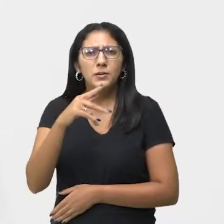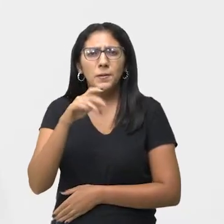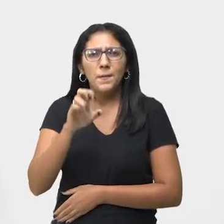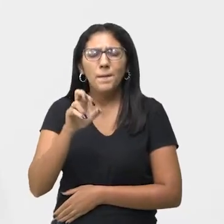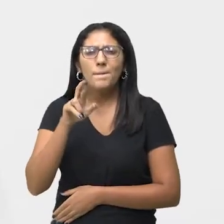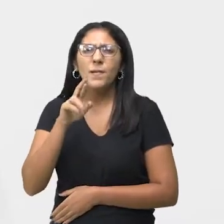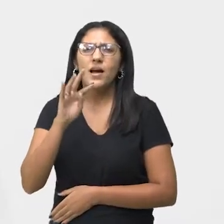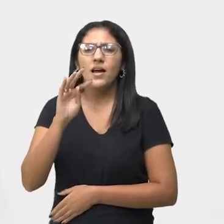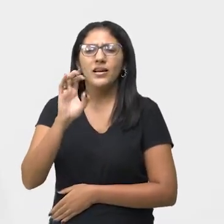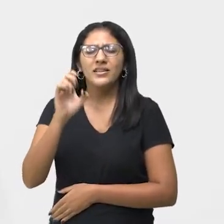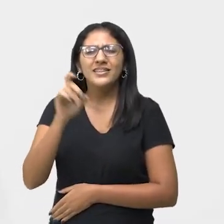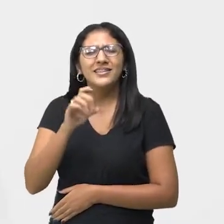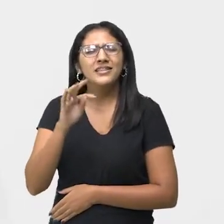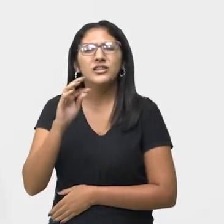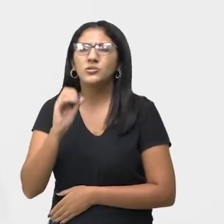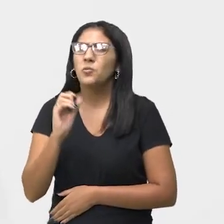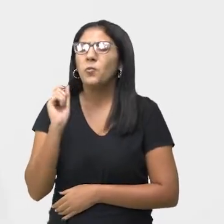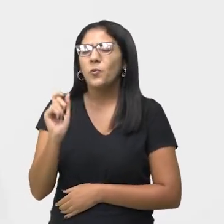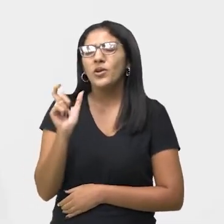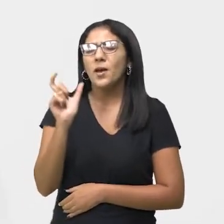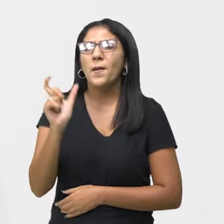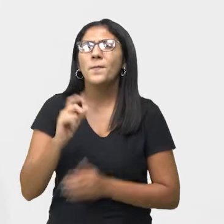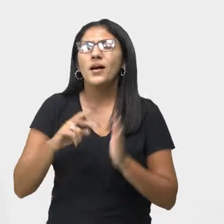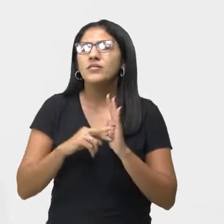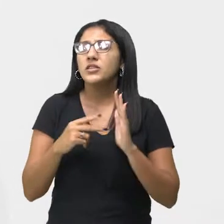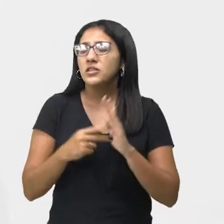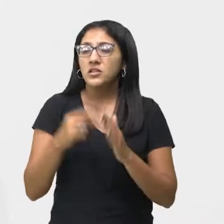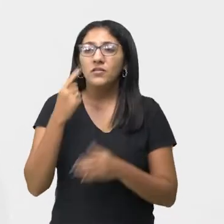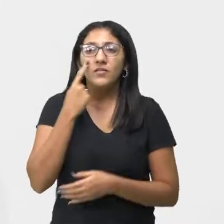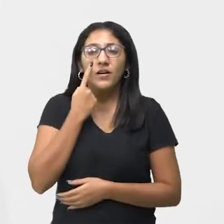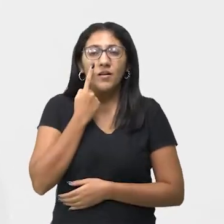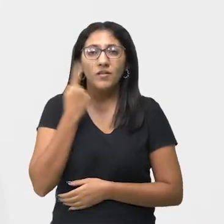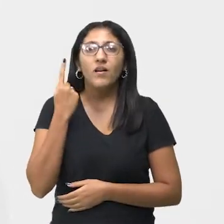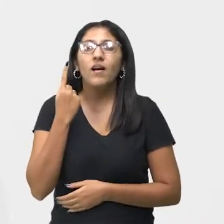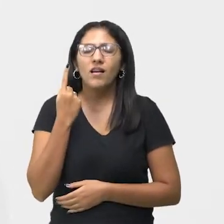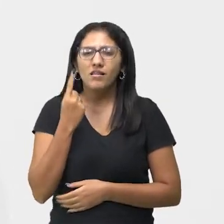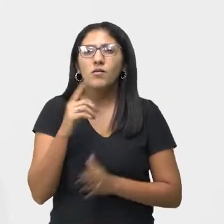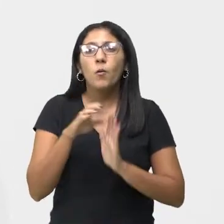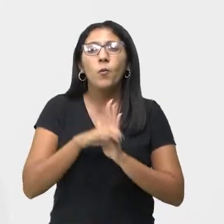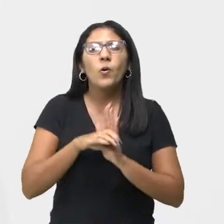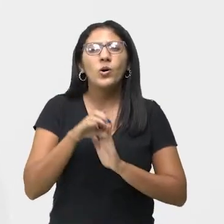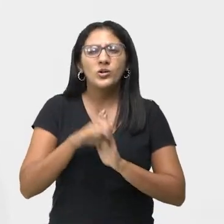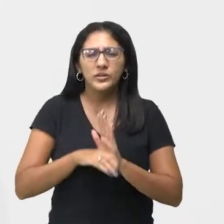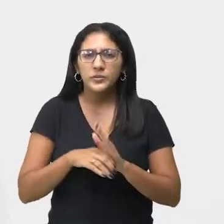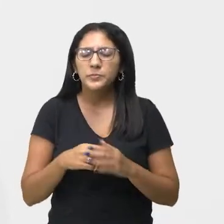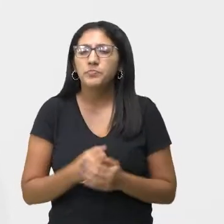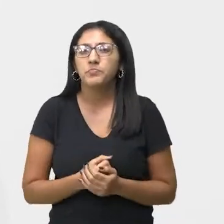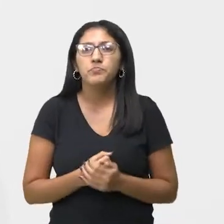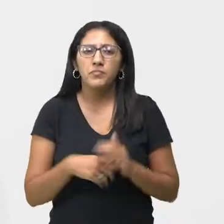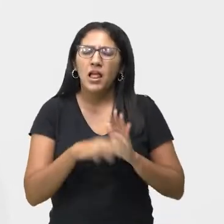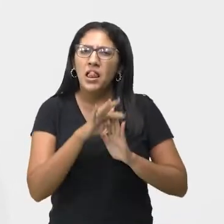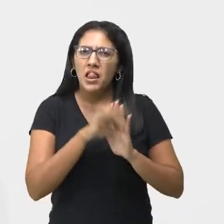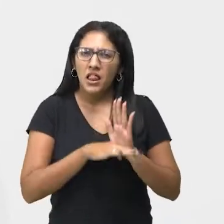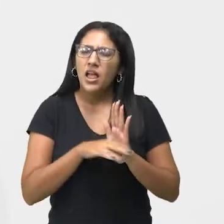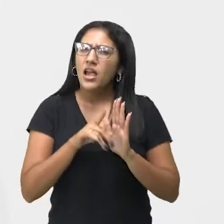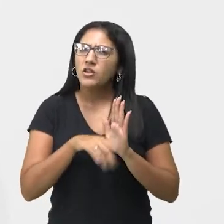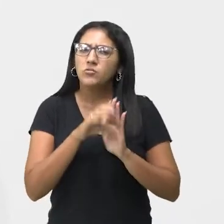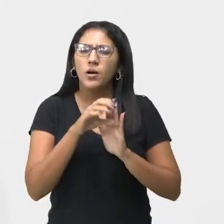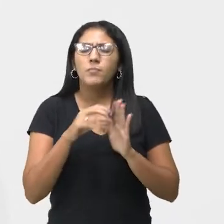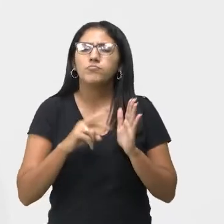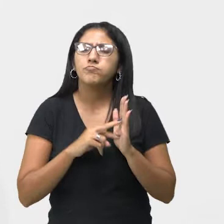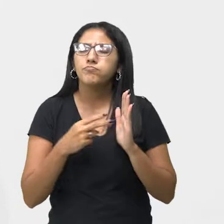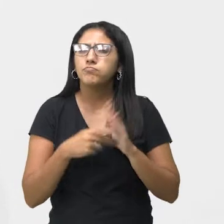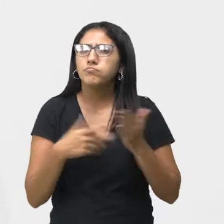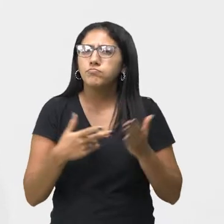hipertextos. Mas, professor, o que é um hipertexto? Já coloquei aí para vocês o conceito. Hipertexto é, em sua